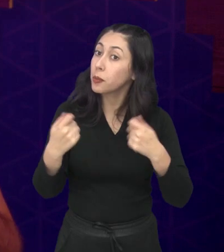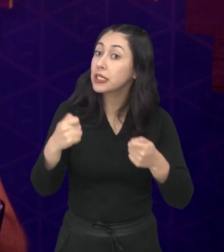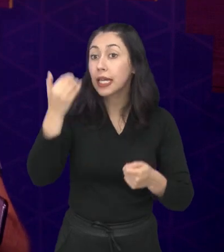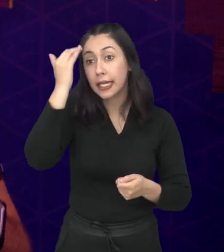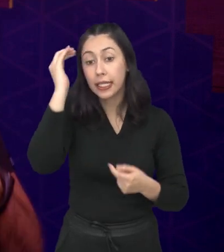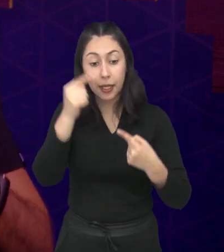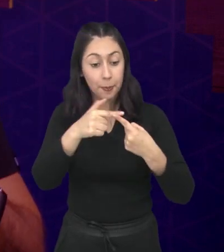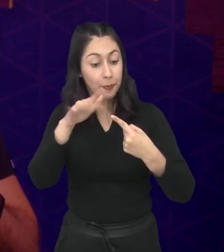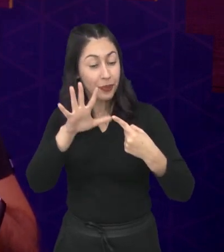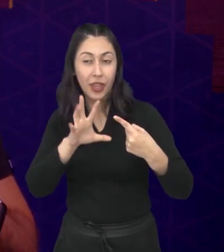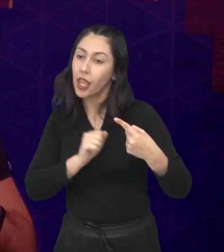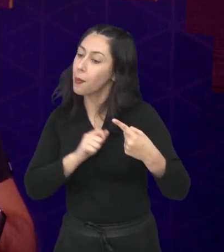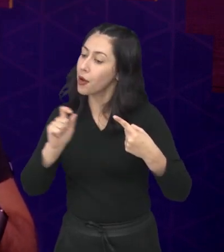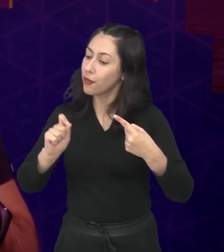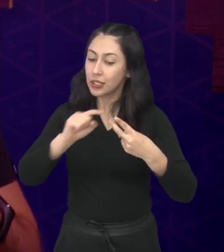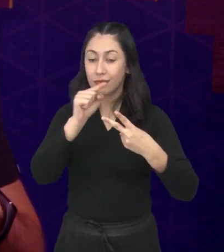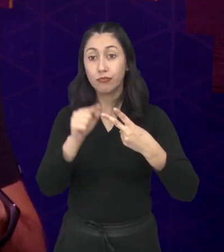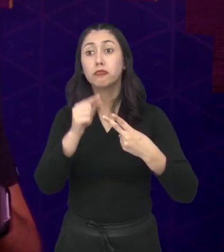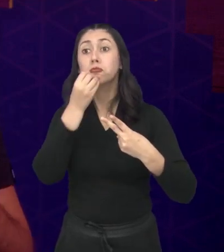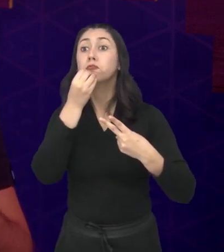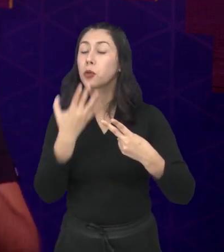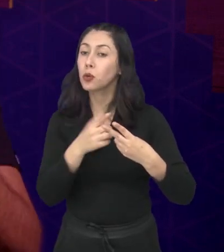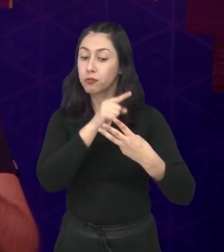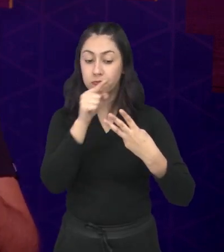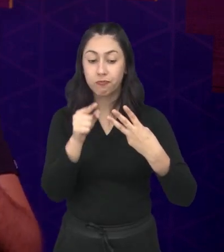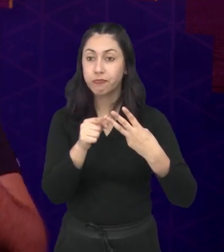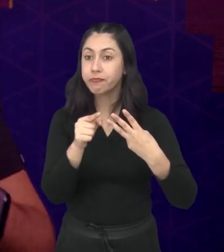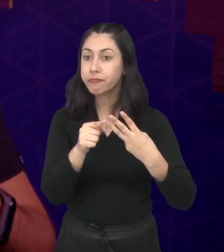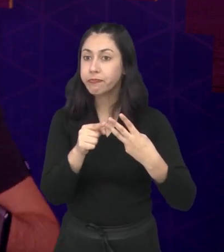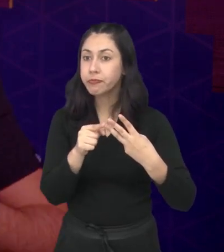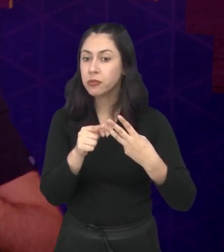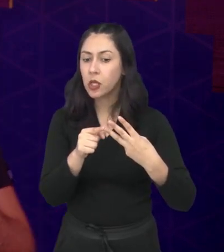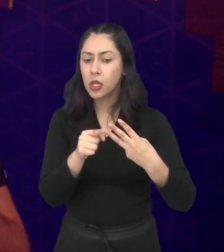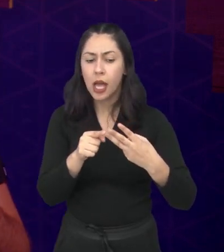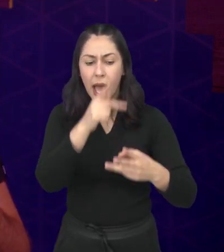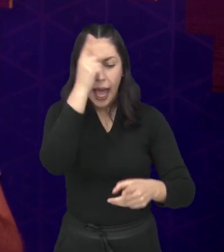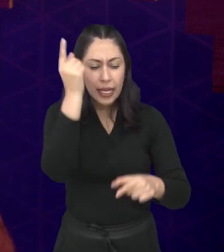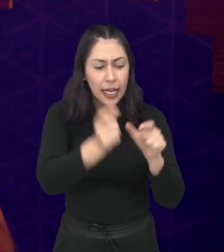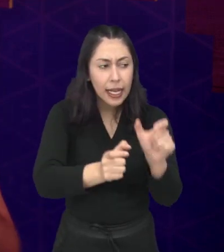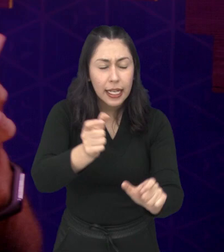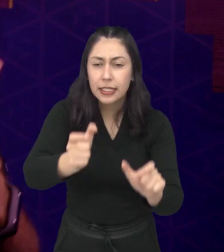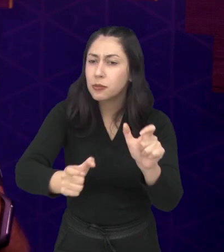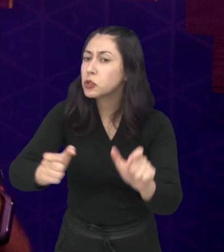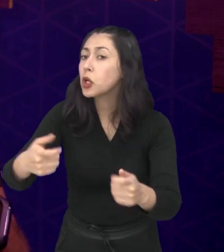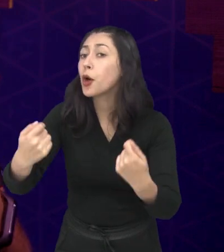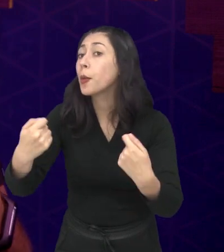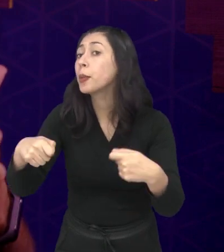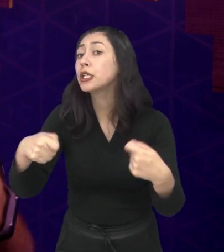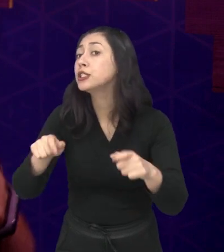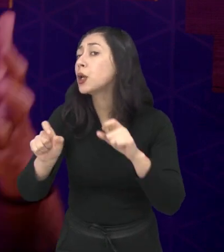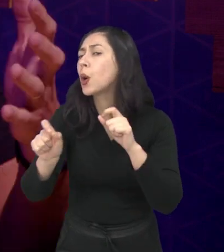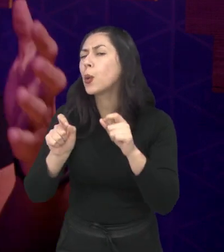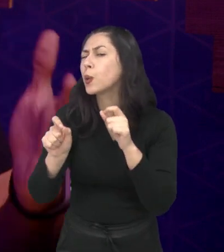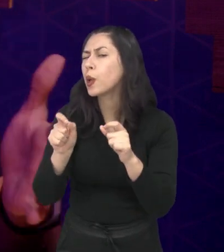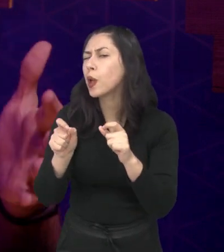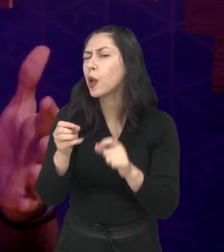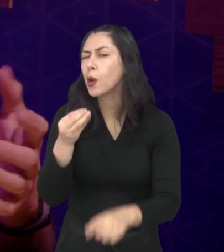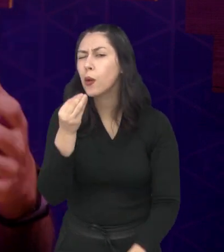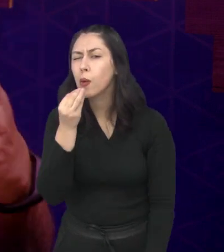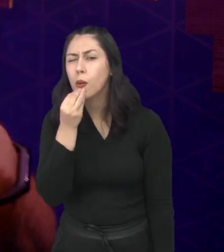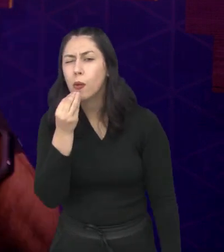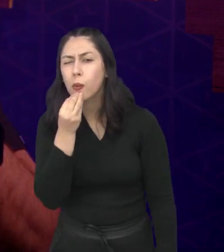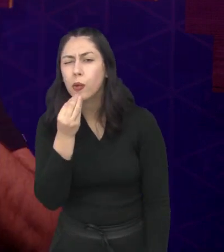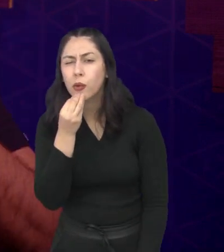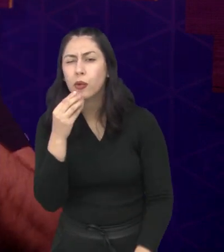você ama e o que você é bom. O que o mundo precisa, então, o que existe mercado, o que você pode